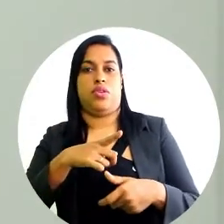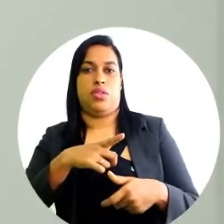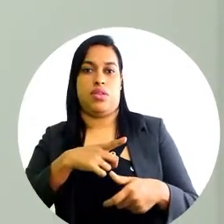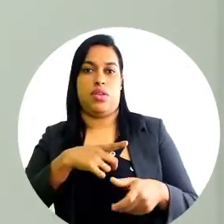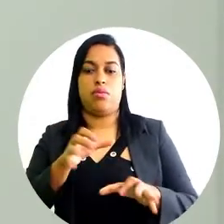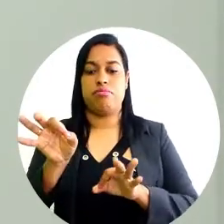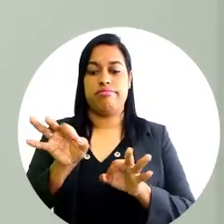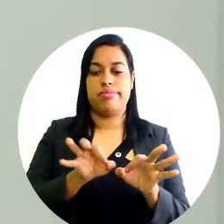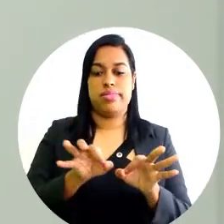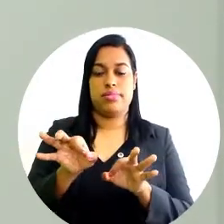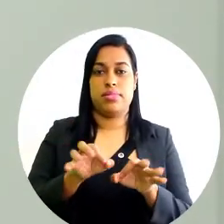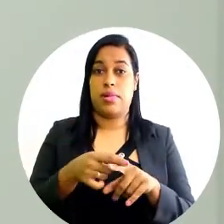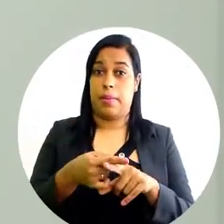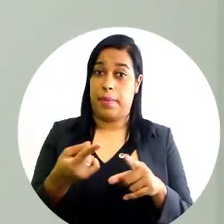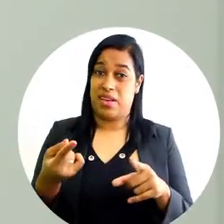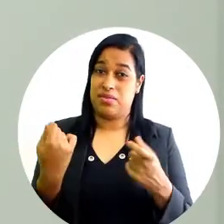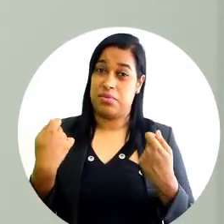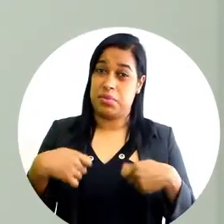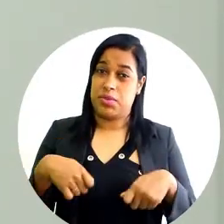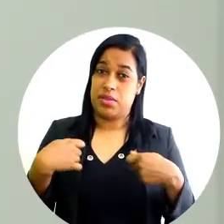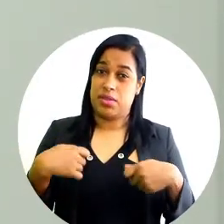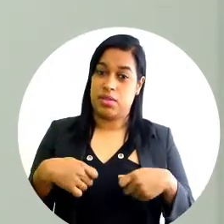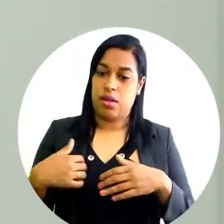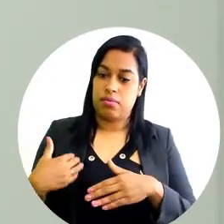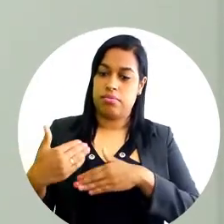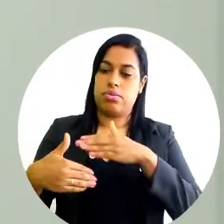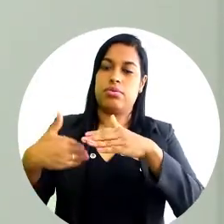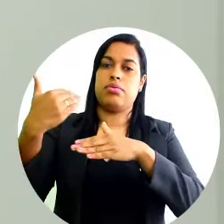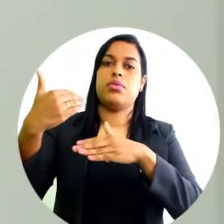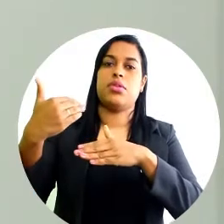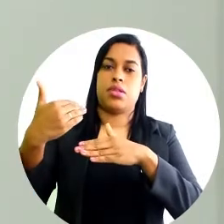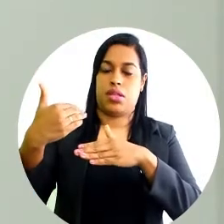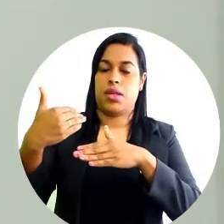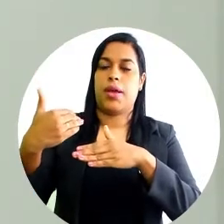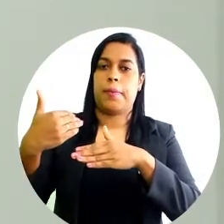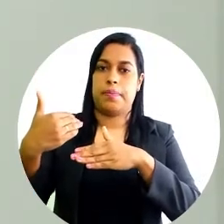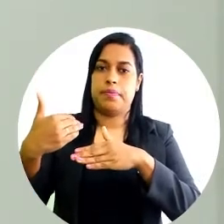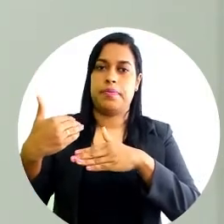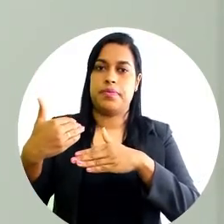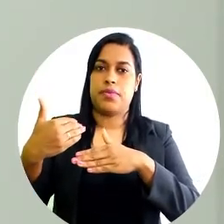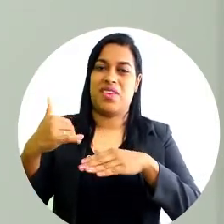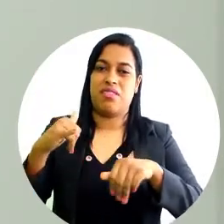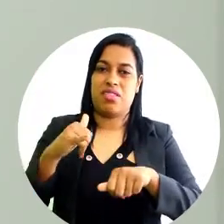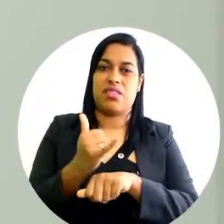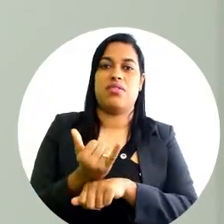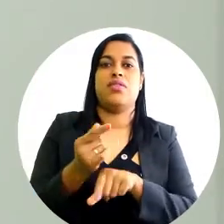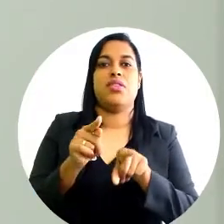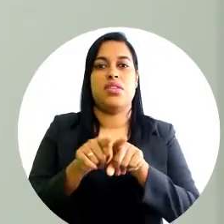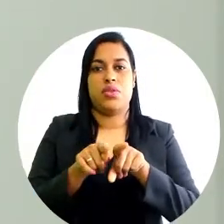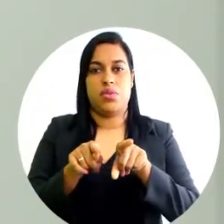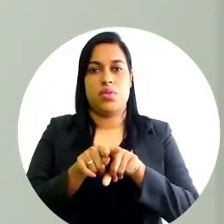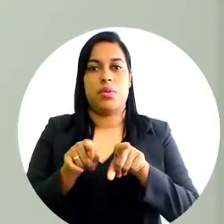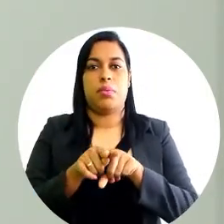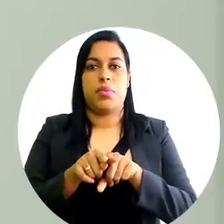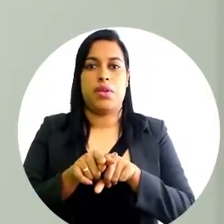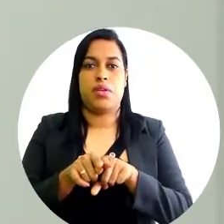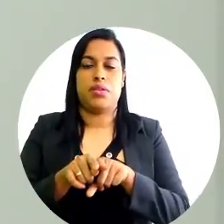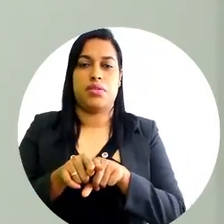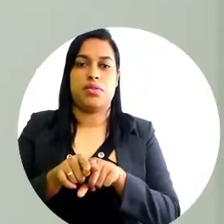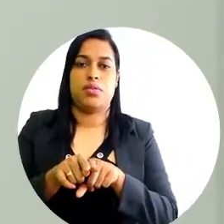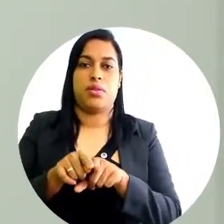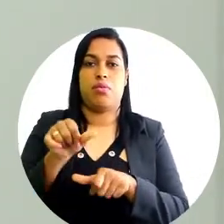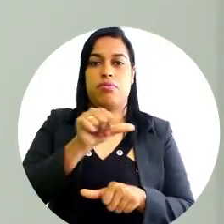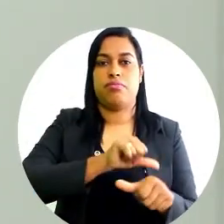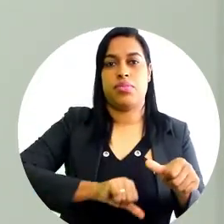ele já recebe construído, mas que à medida que ele vai crescendo, ele vai interferindo e